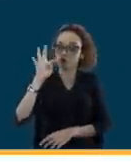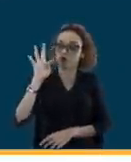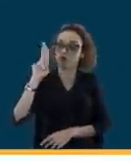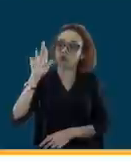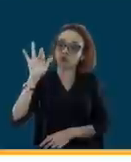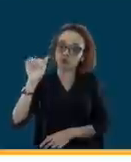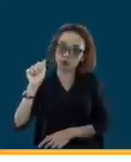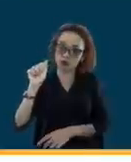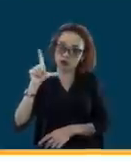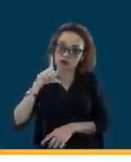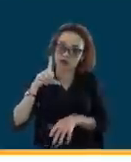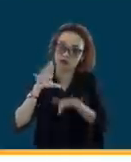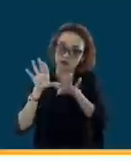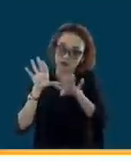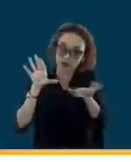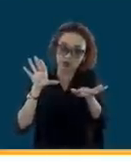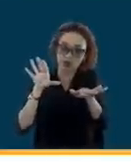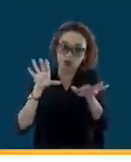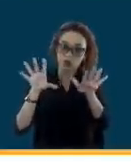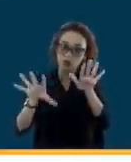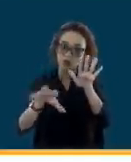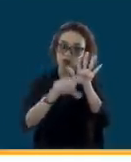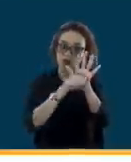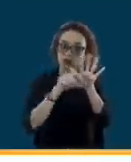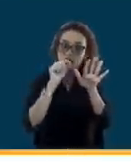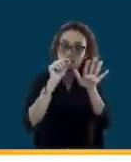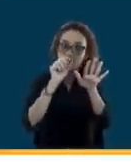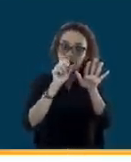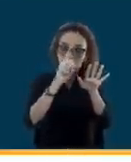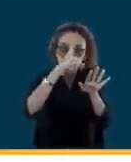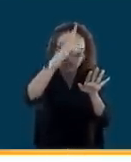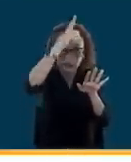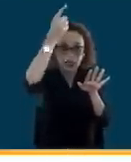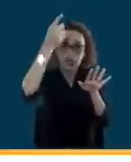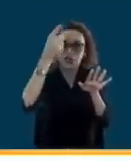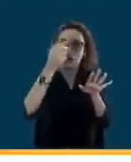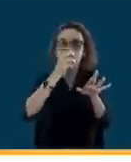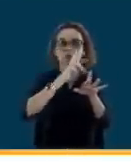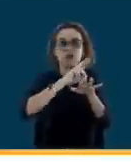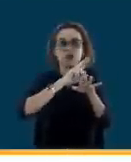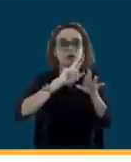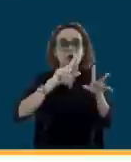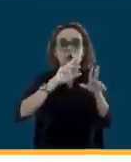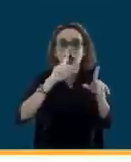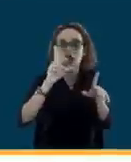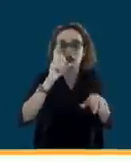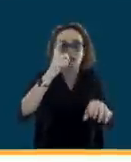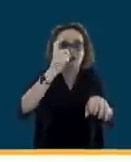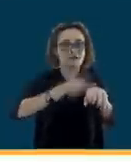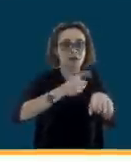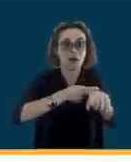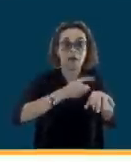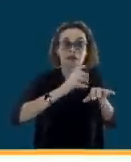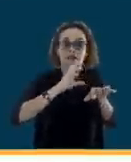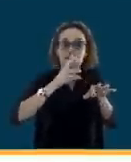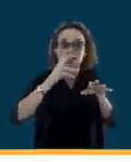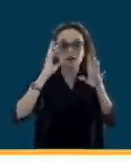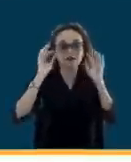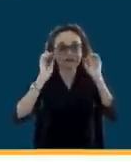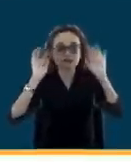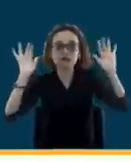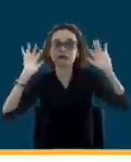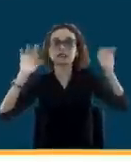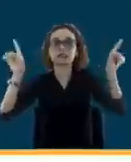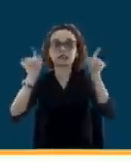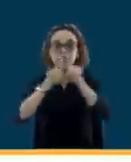o simbólico, que lida com a criação que não é material, que vai além do material. E, nesse aspecto, a